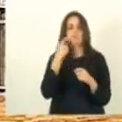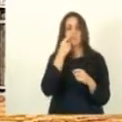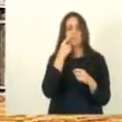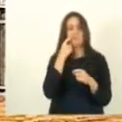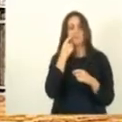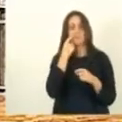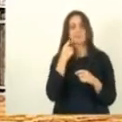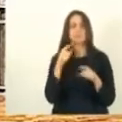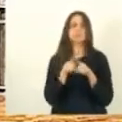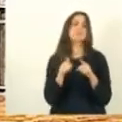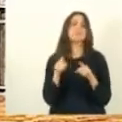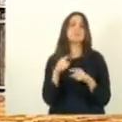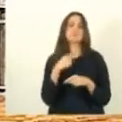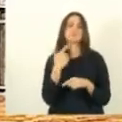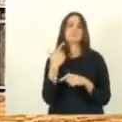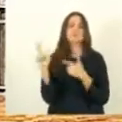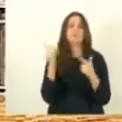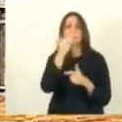envolver